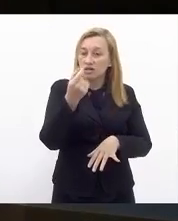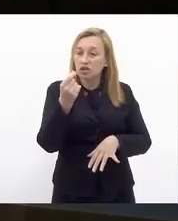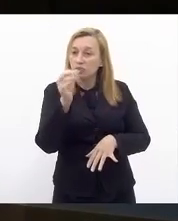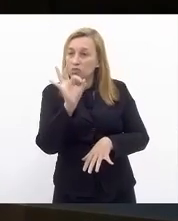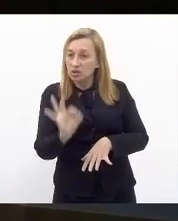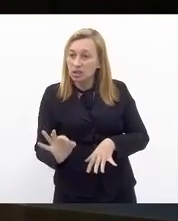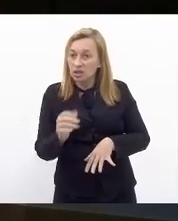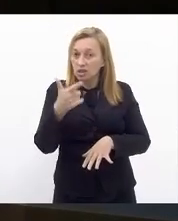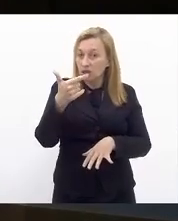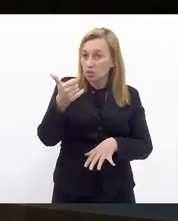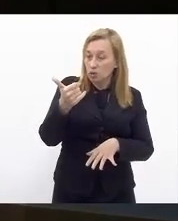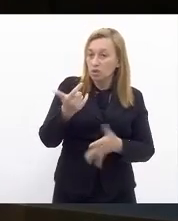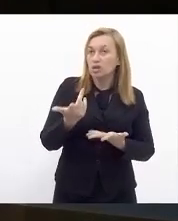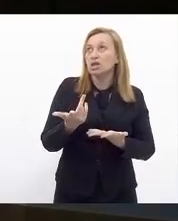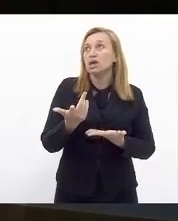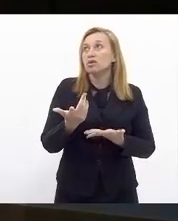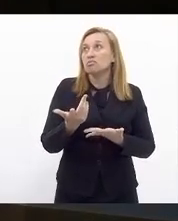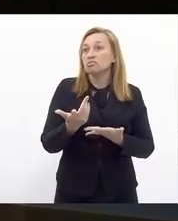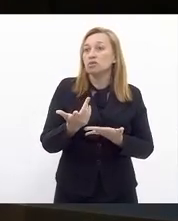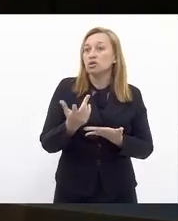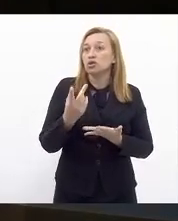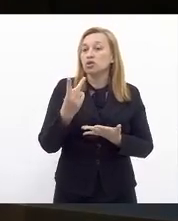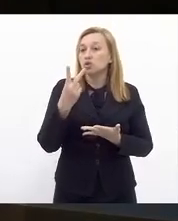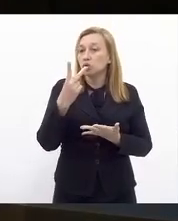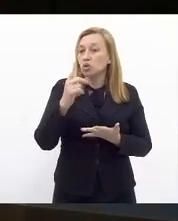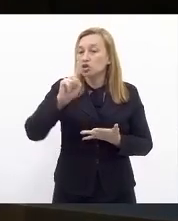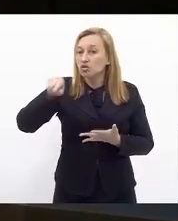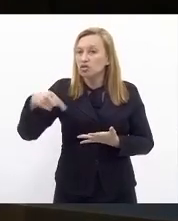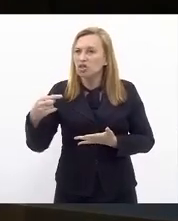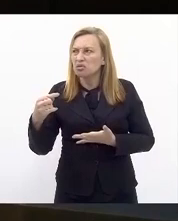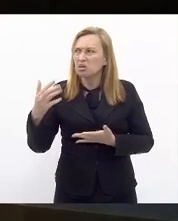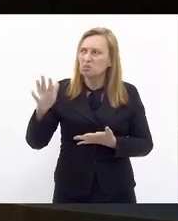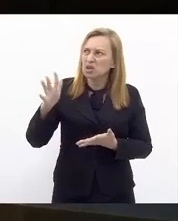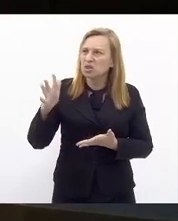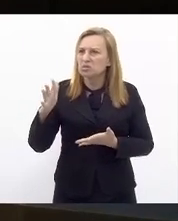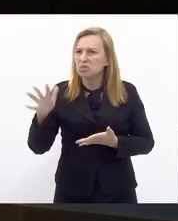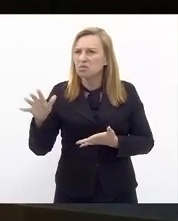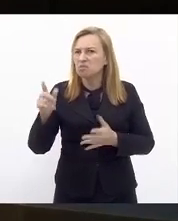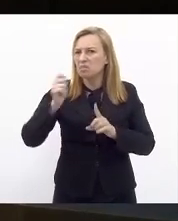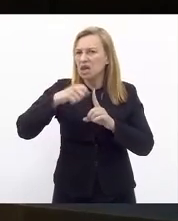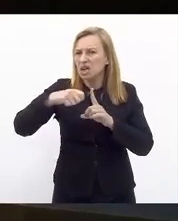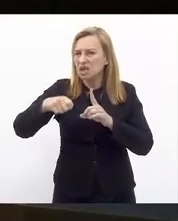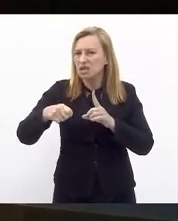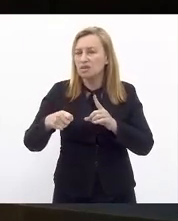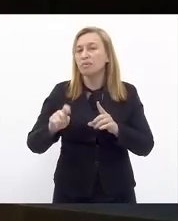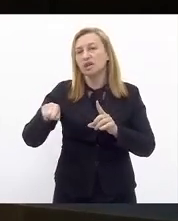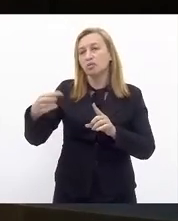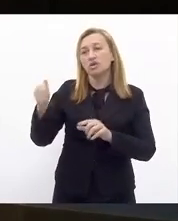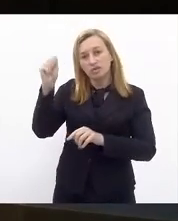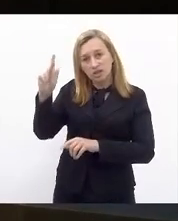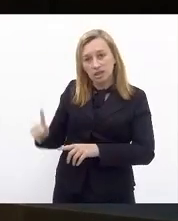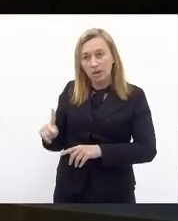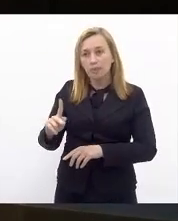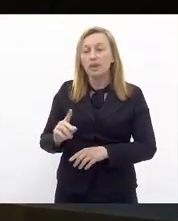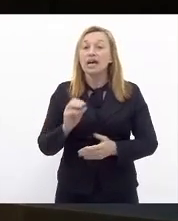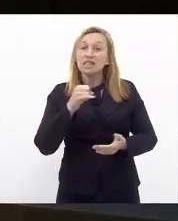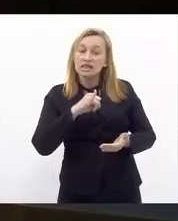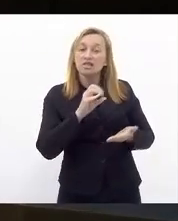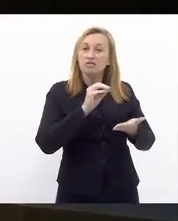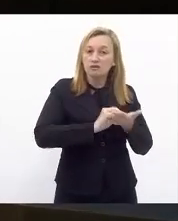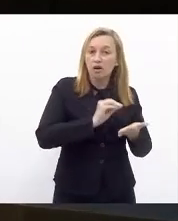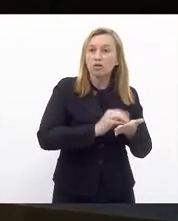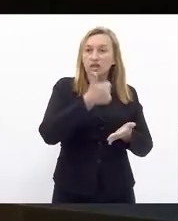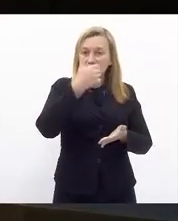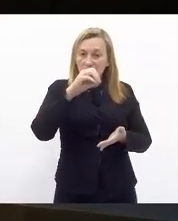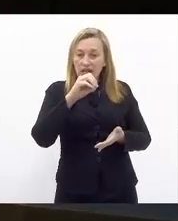12 tá que seria 2,1 alguma coisa meses para poder se aposentar te falta